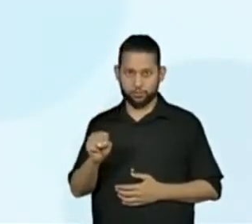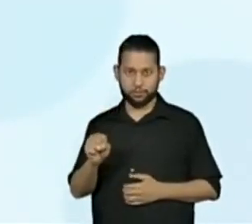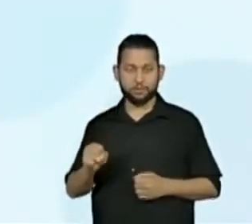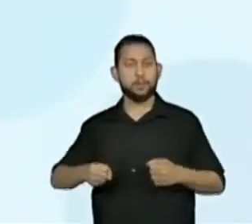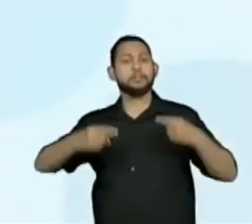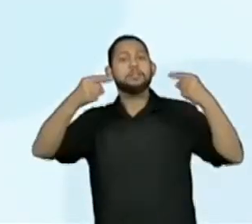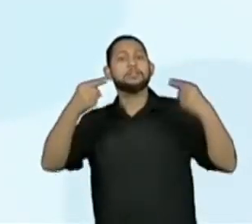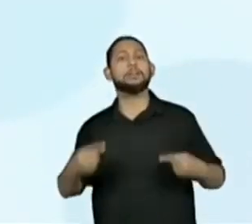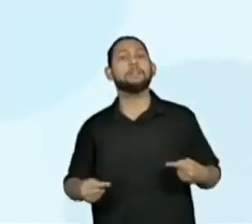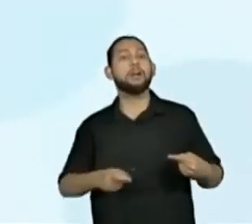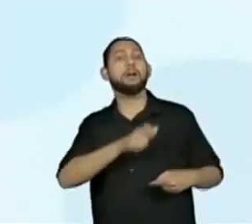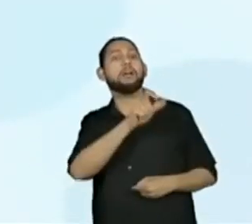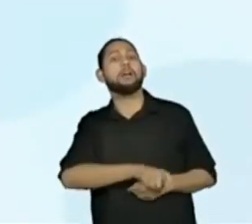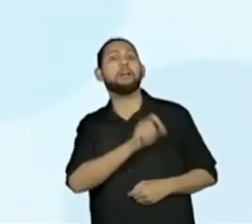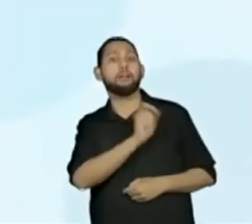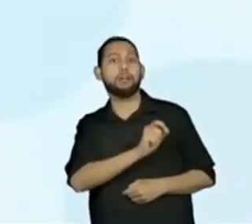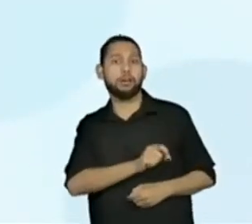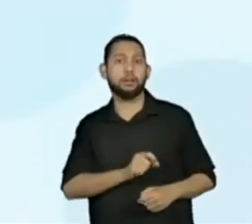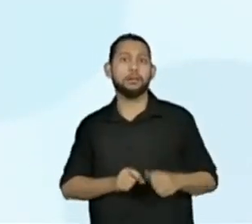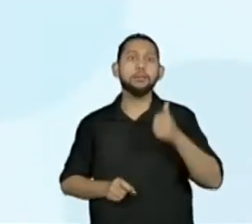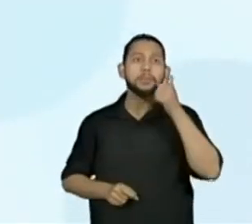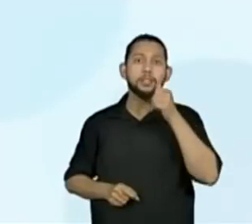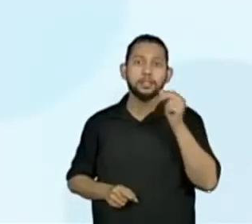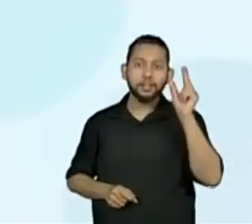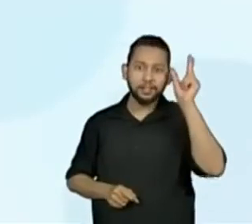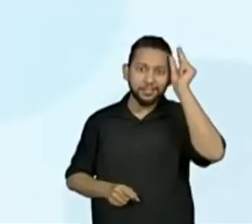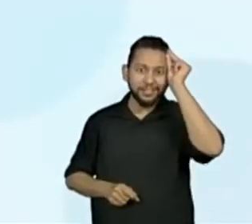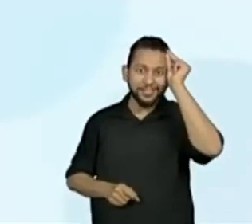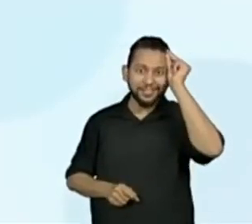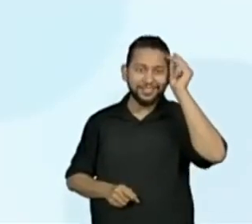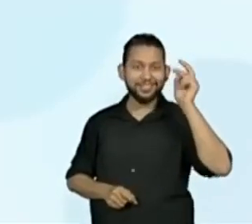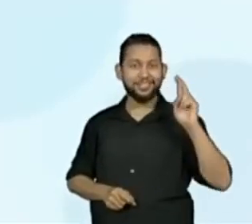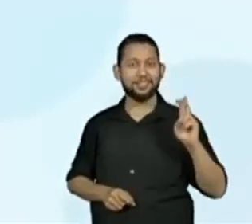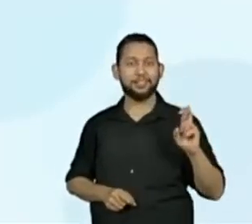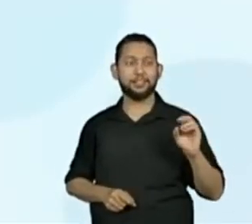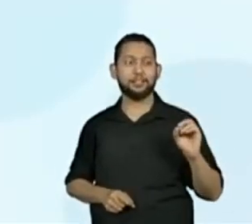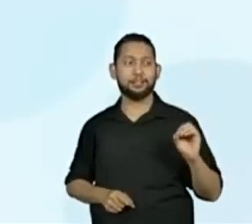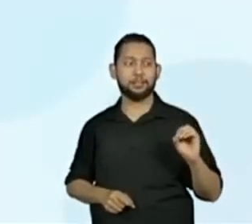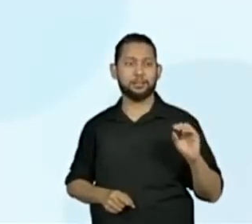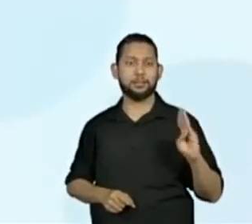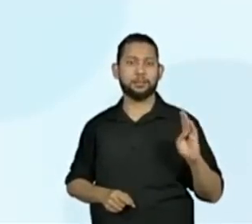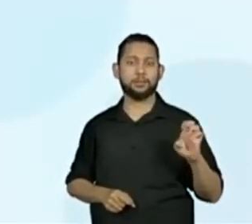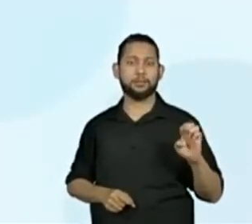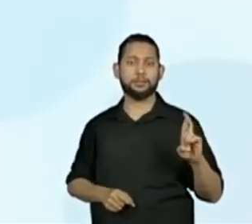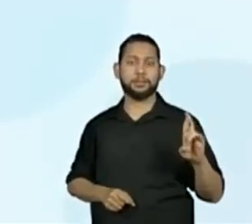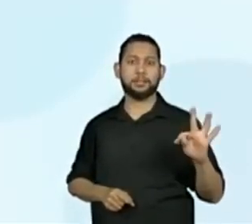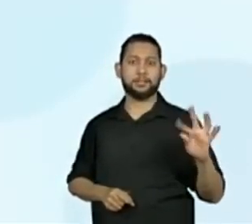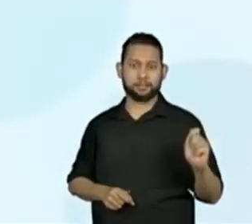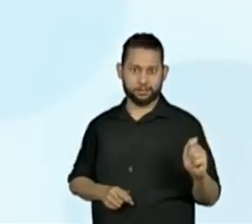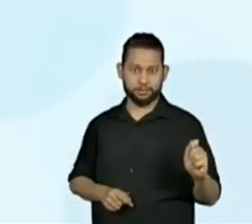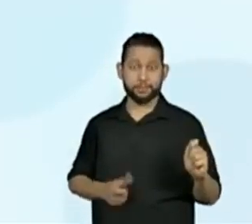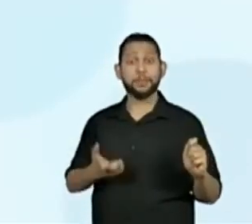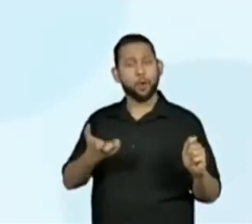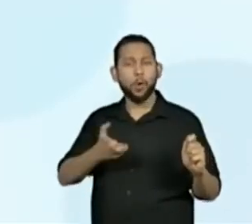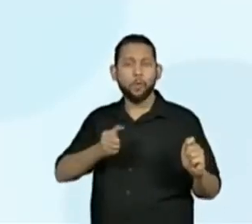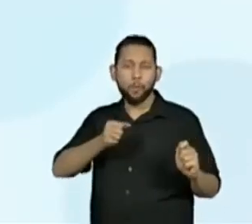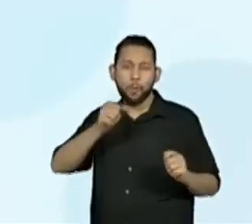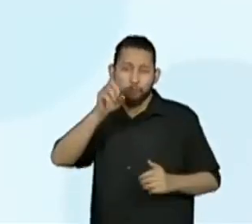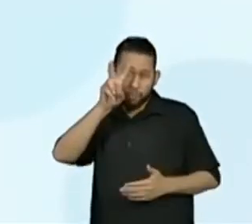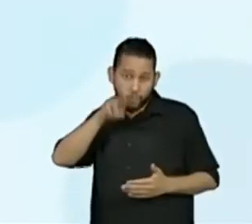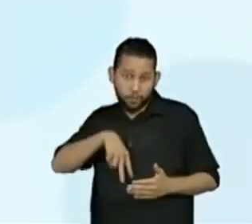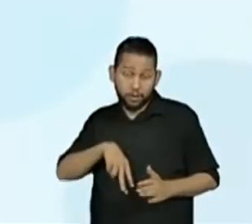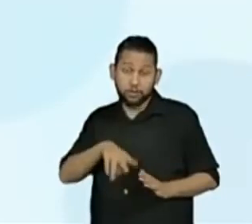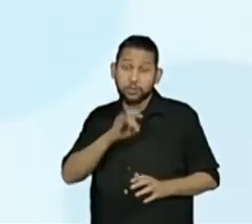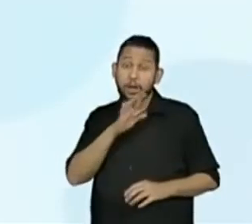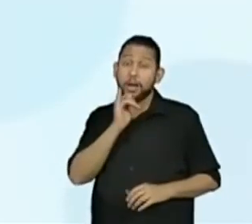desafiar quem? A Roberta. E antes de fazer aí toda a leitura, lembrando